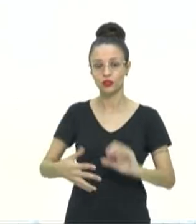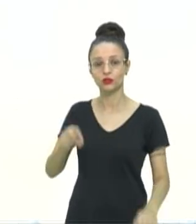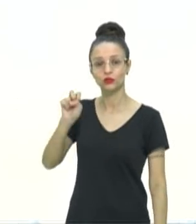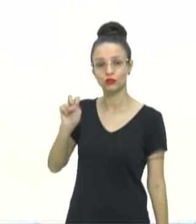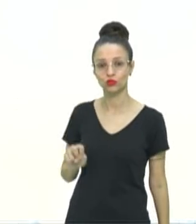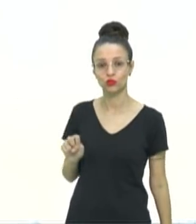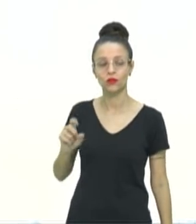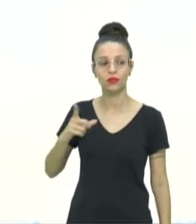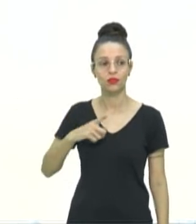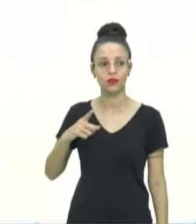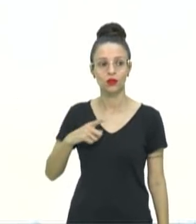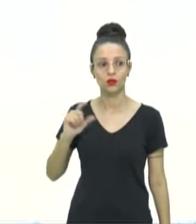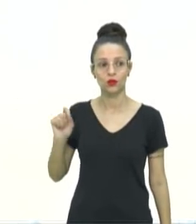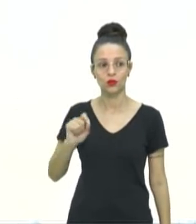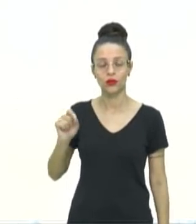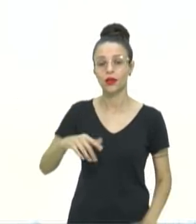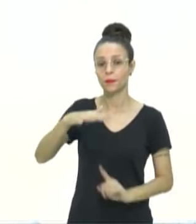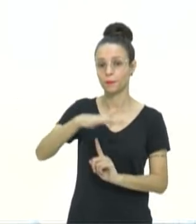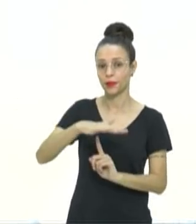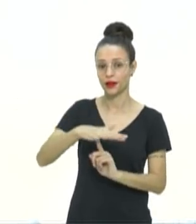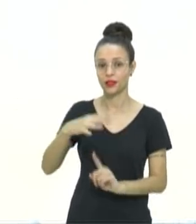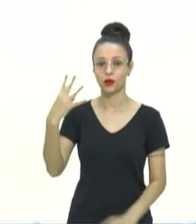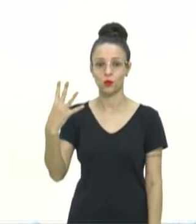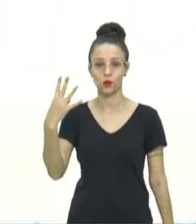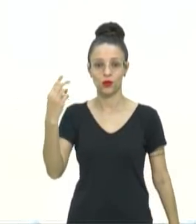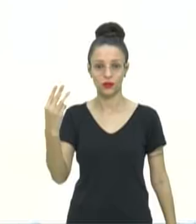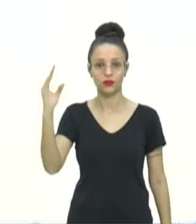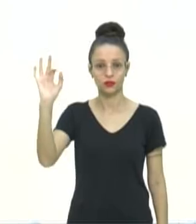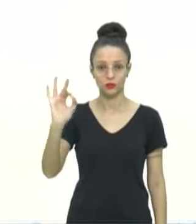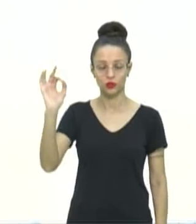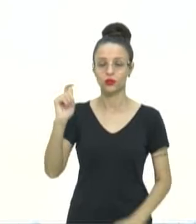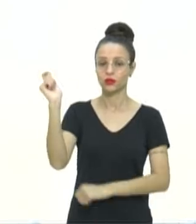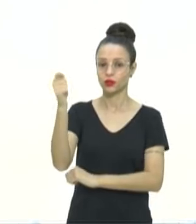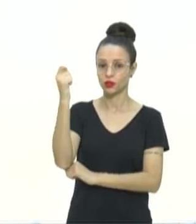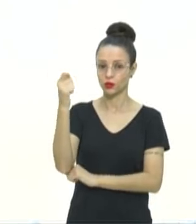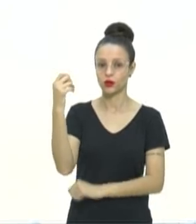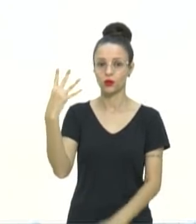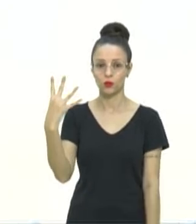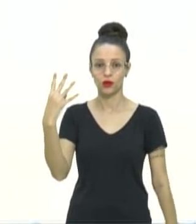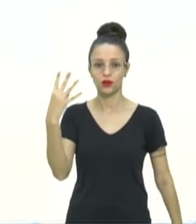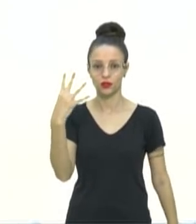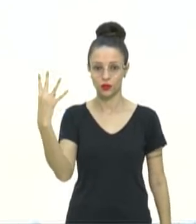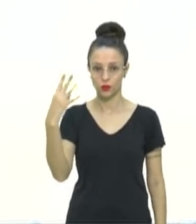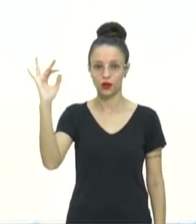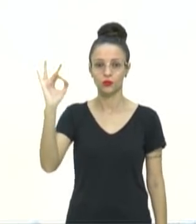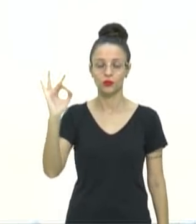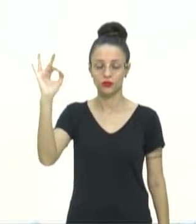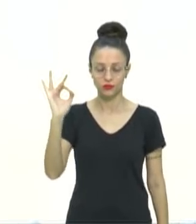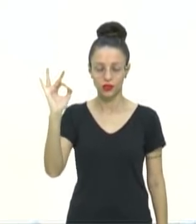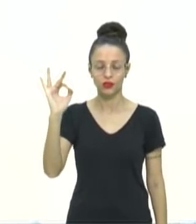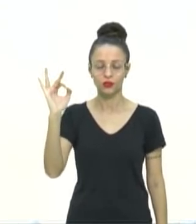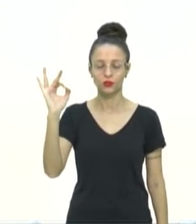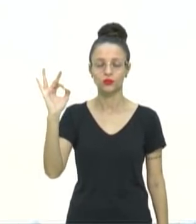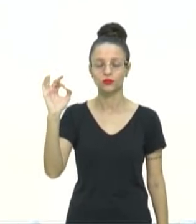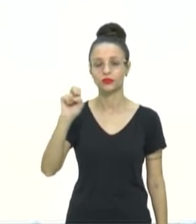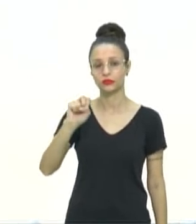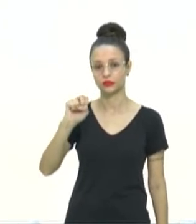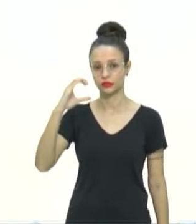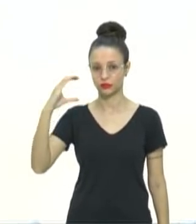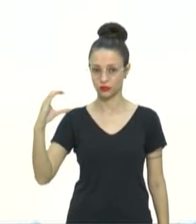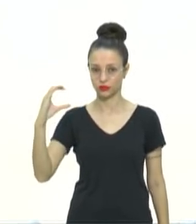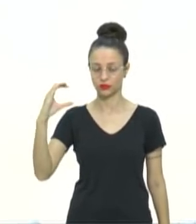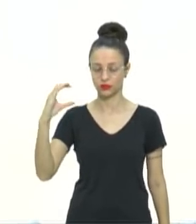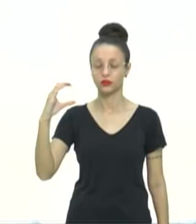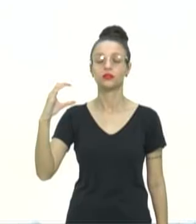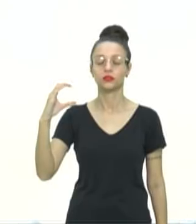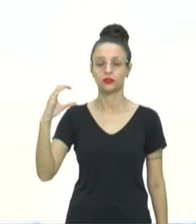sul, nós vamos ter ali o Paraná com 43%, o Rio Grande do Sul 44% e Santa